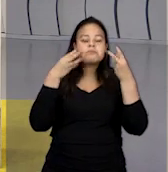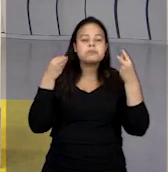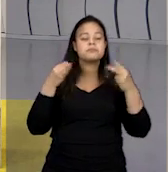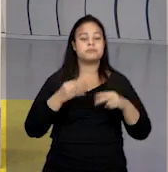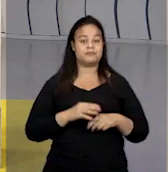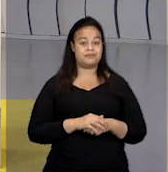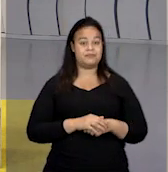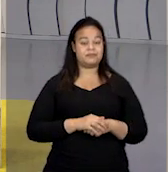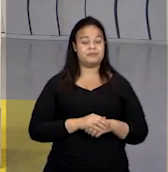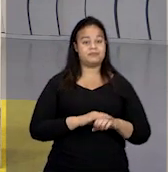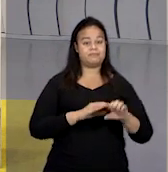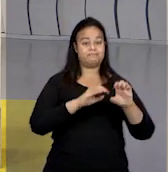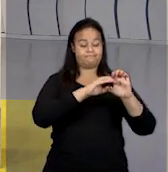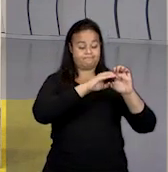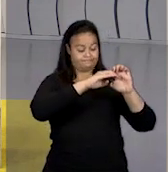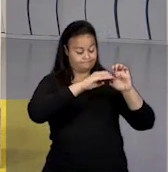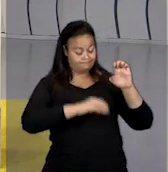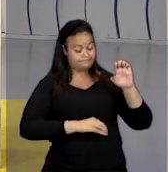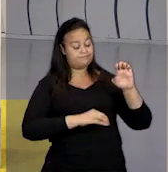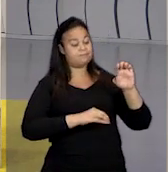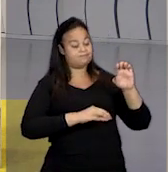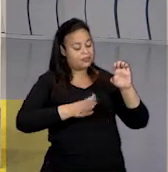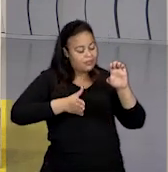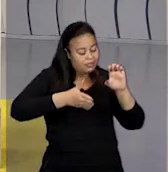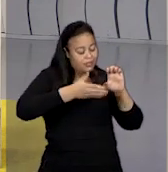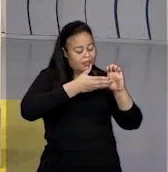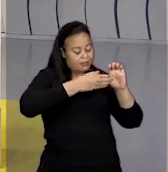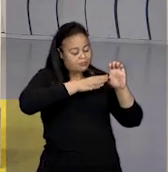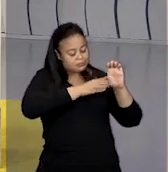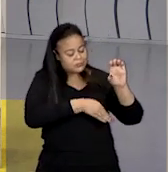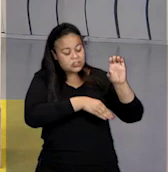vai inibir a ação do outro gene.